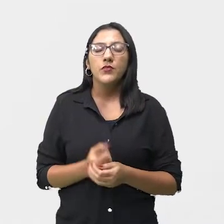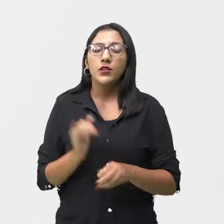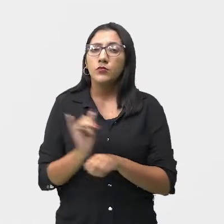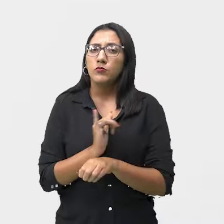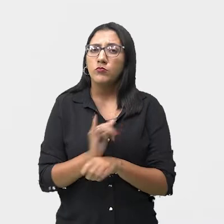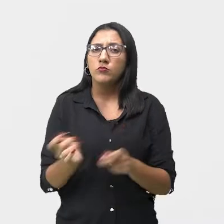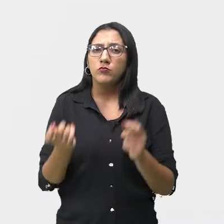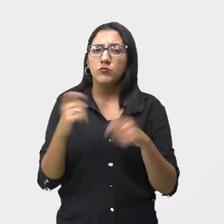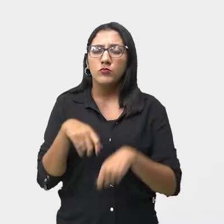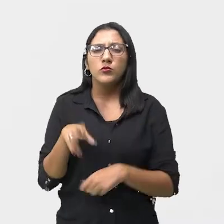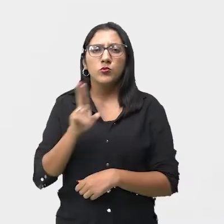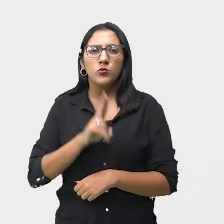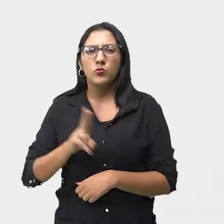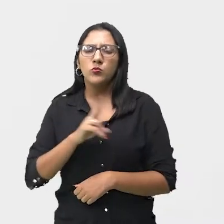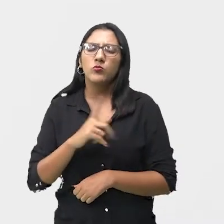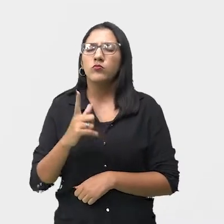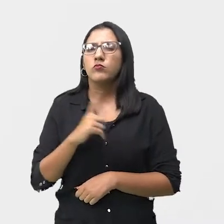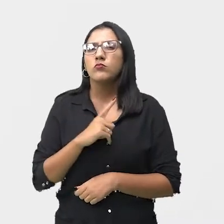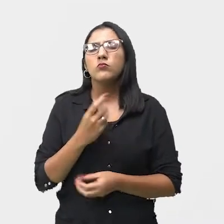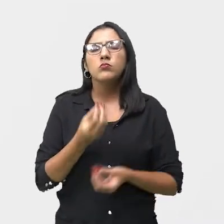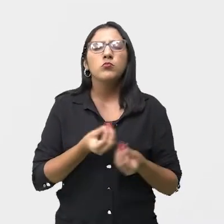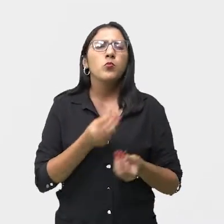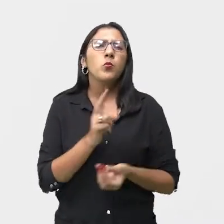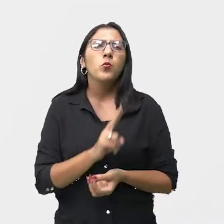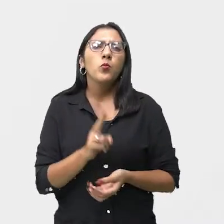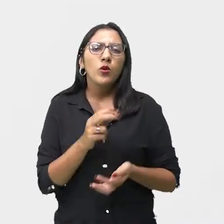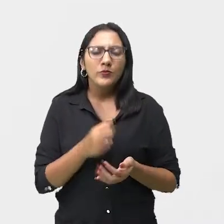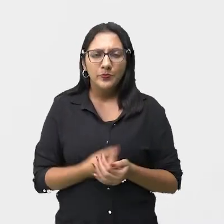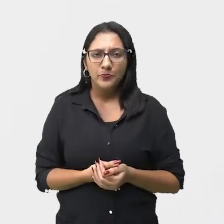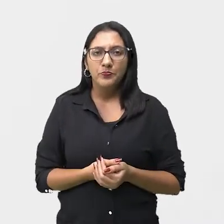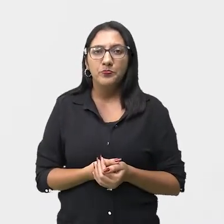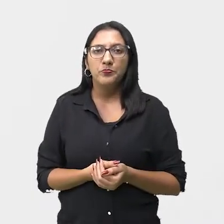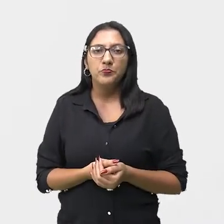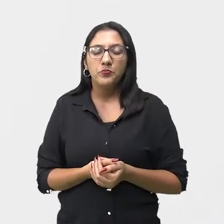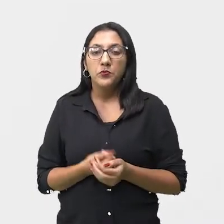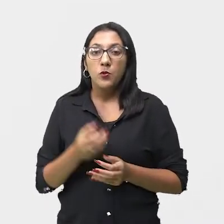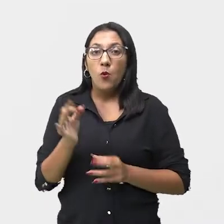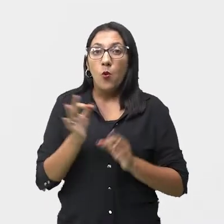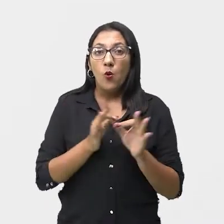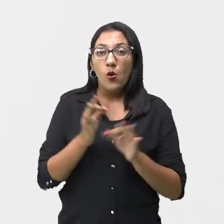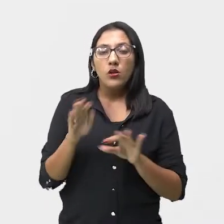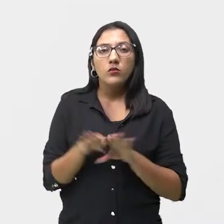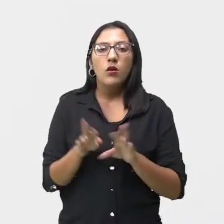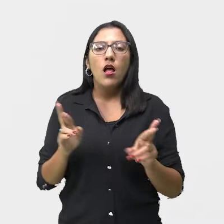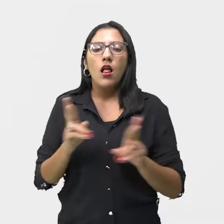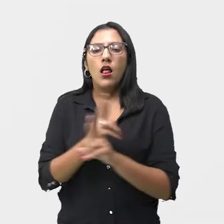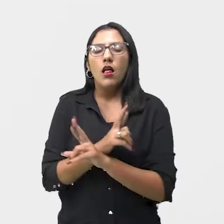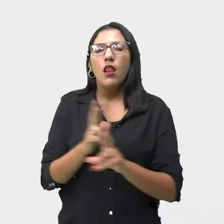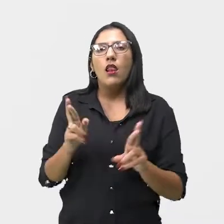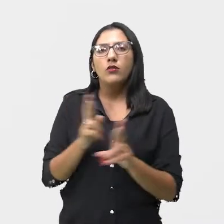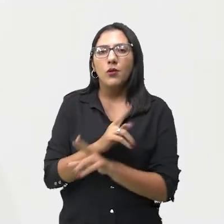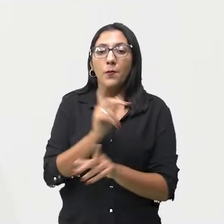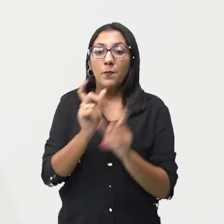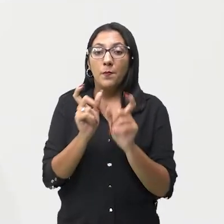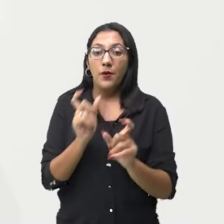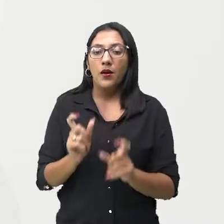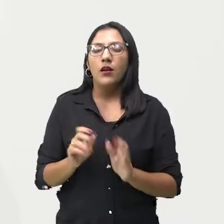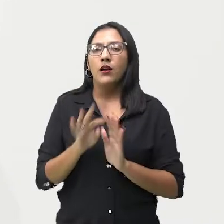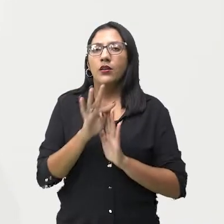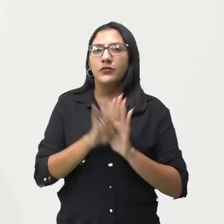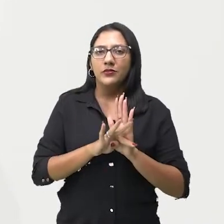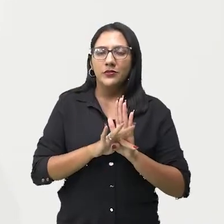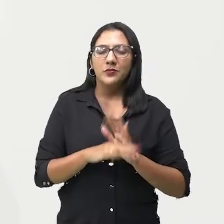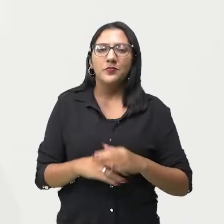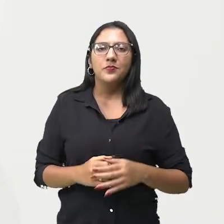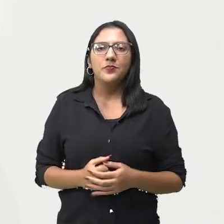de coesão sequencial nos servem para articular e relacionar as informações de um texto,